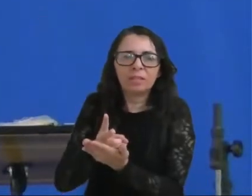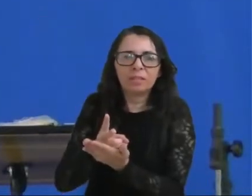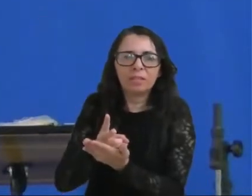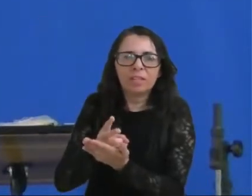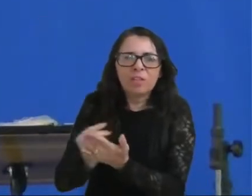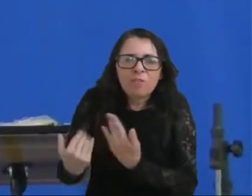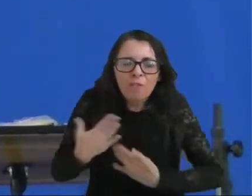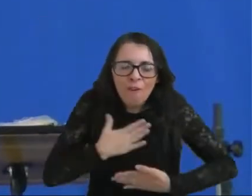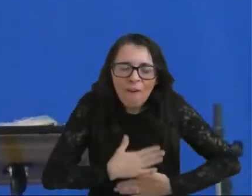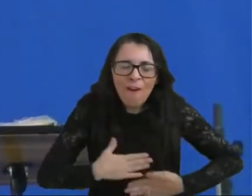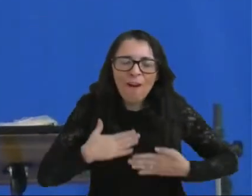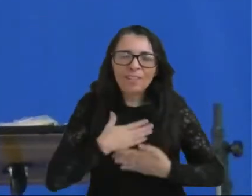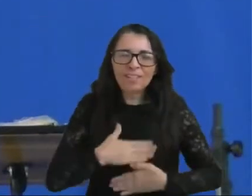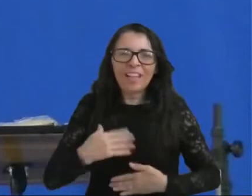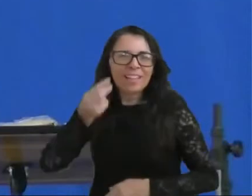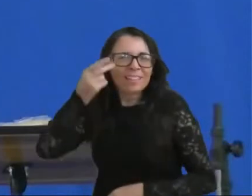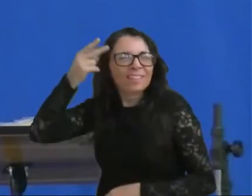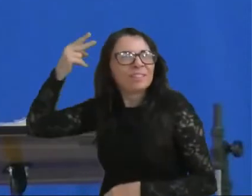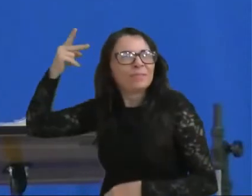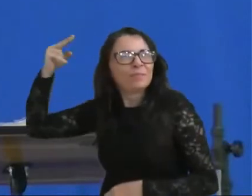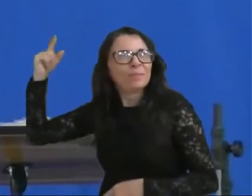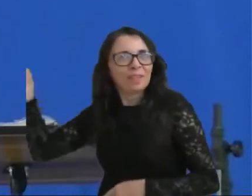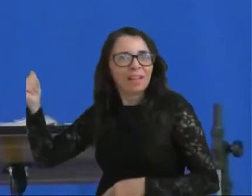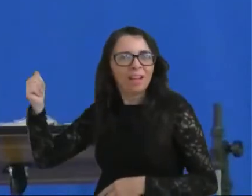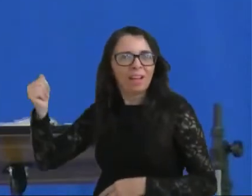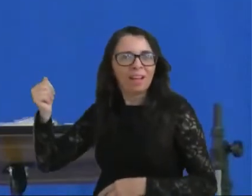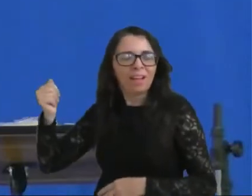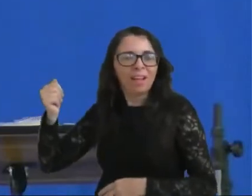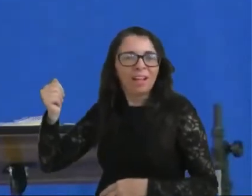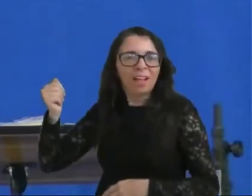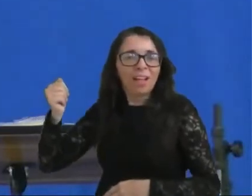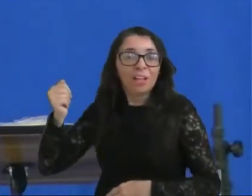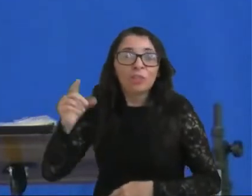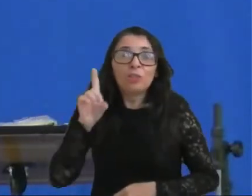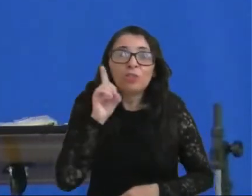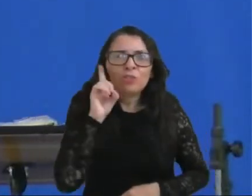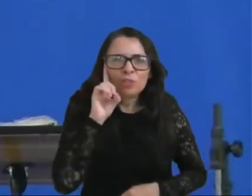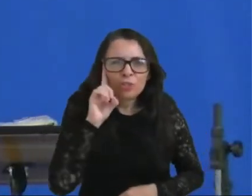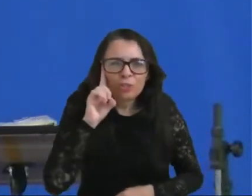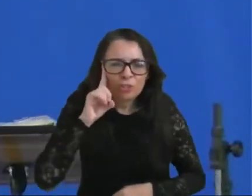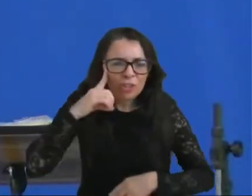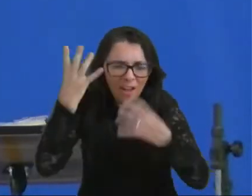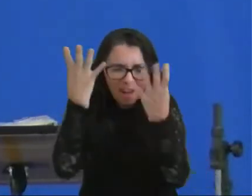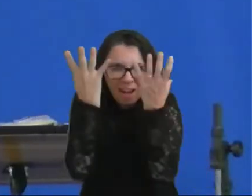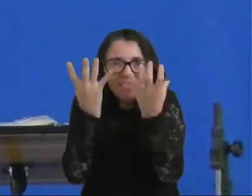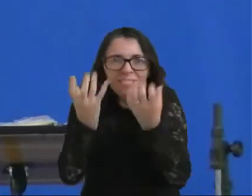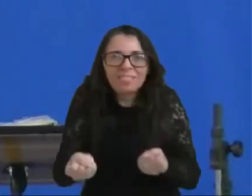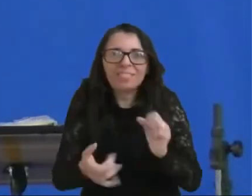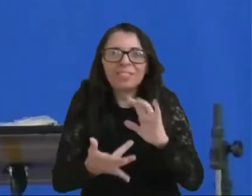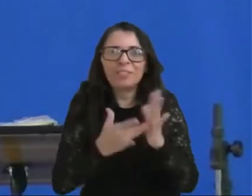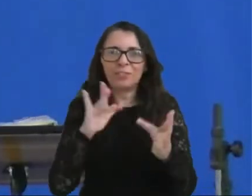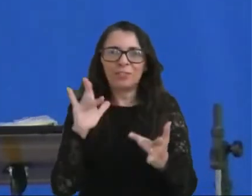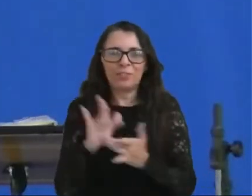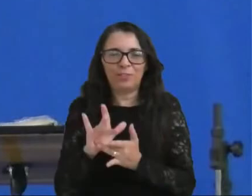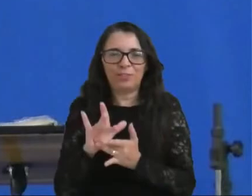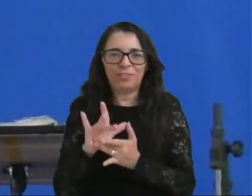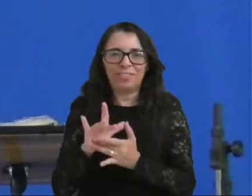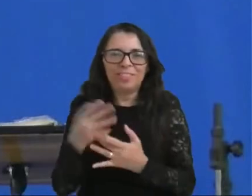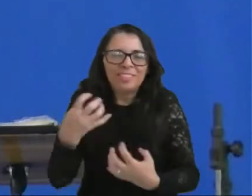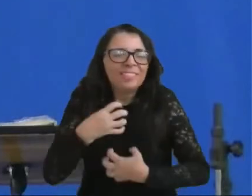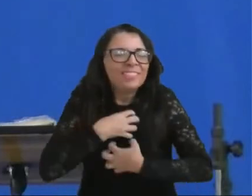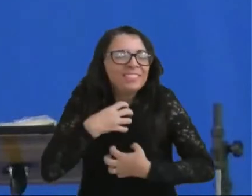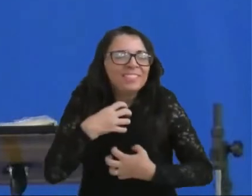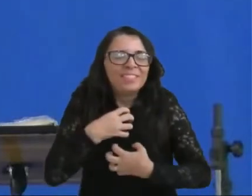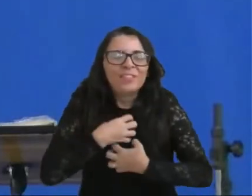Cuidado para o seu primeiro amor não se esfriar. O que é que Jesus poderá nos perguntar nesta noite?